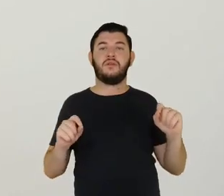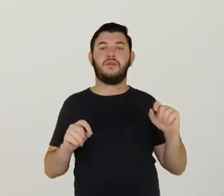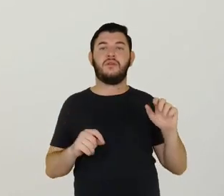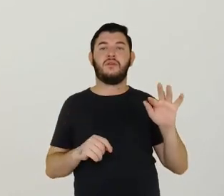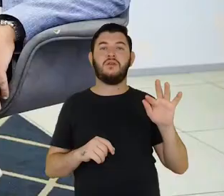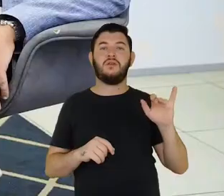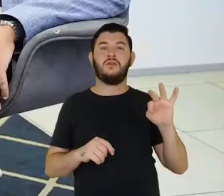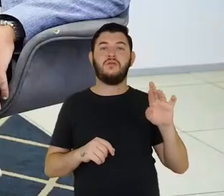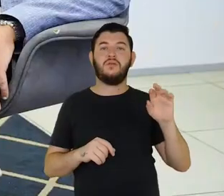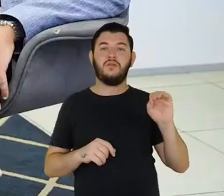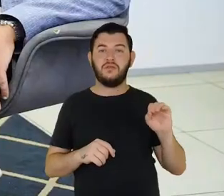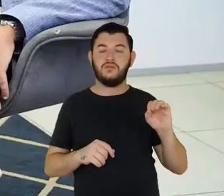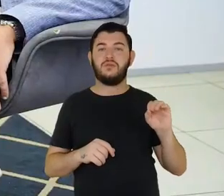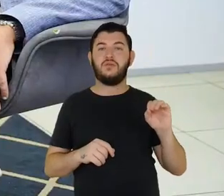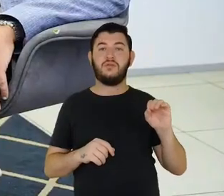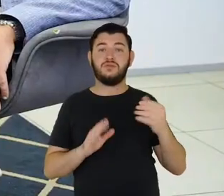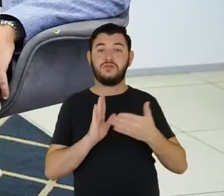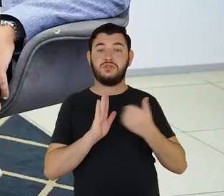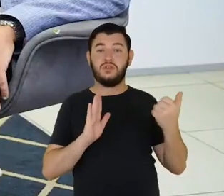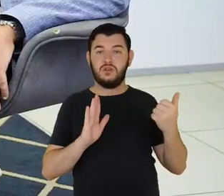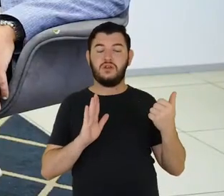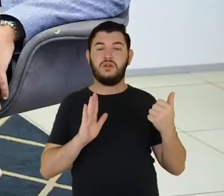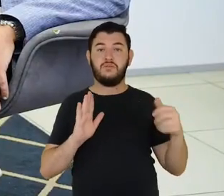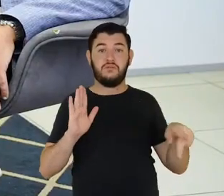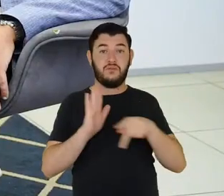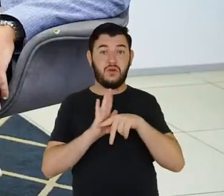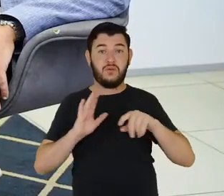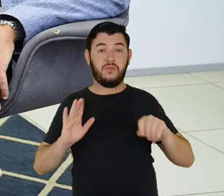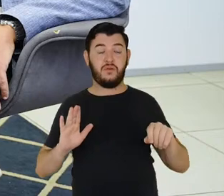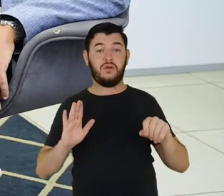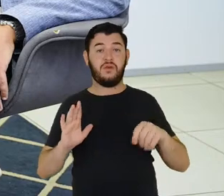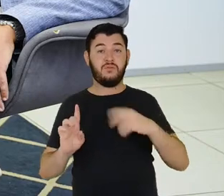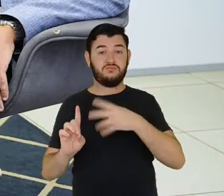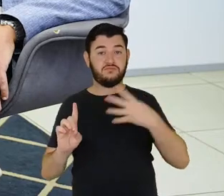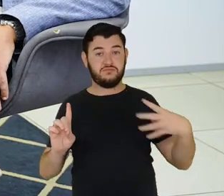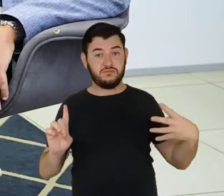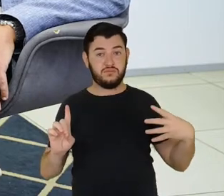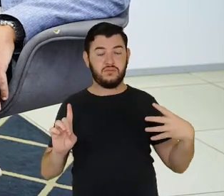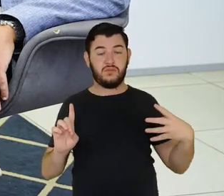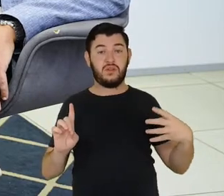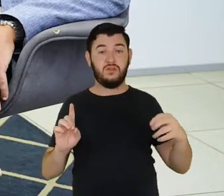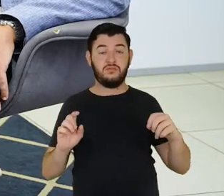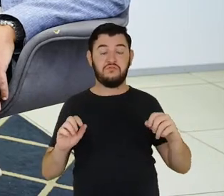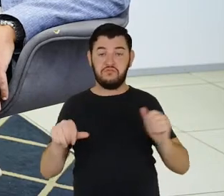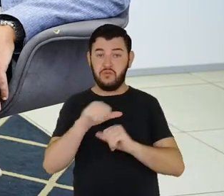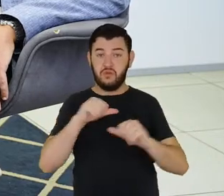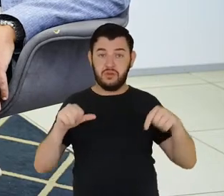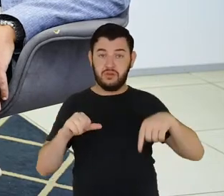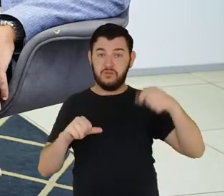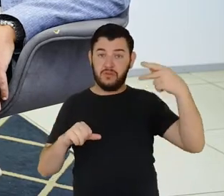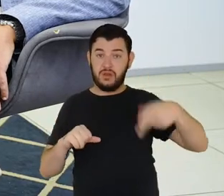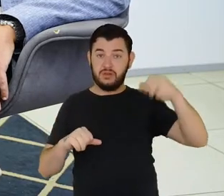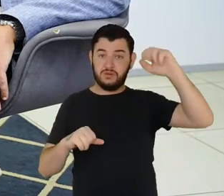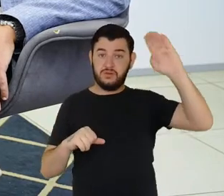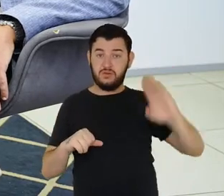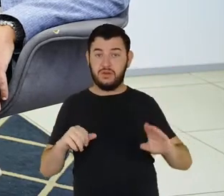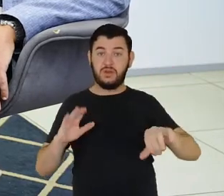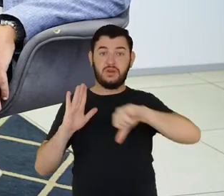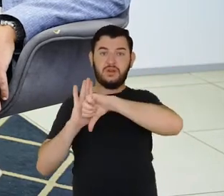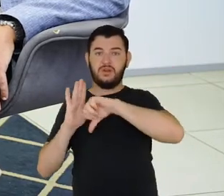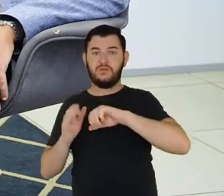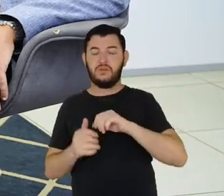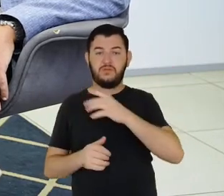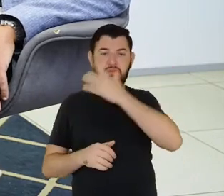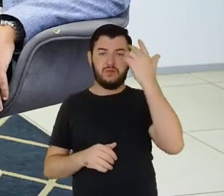LGBTQIA+, isso é crime no Brasil. Sim. Quer dizer, a pessoa não pode fazer isso. Independentemente de ser liberado Independente se pela ele plataforma liberou ou